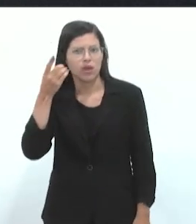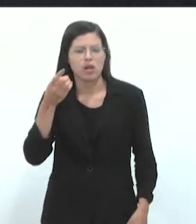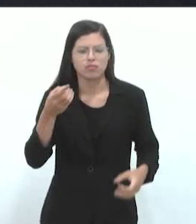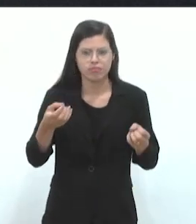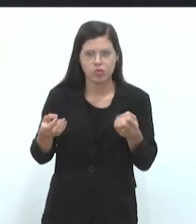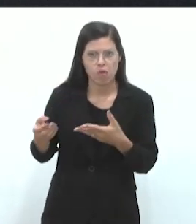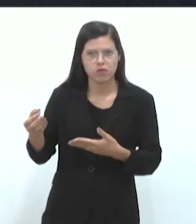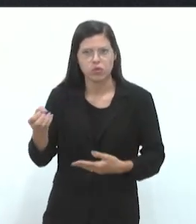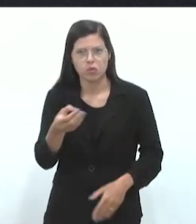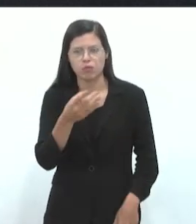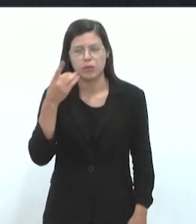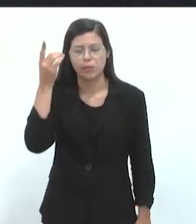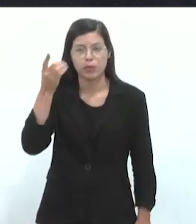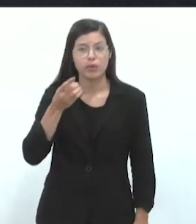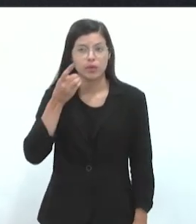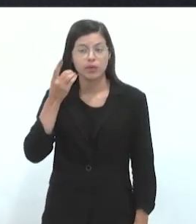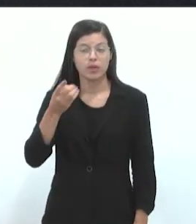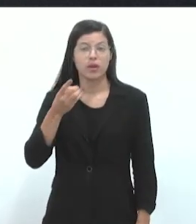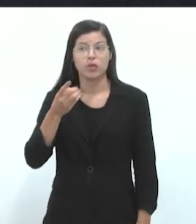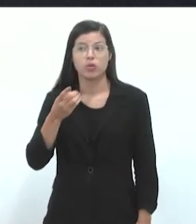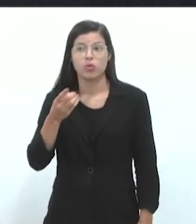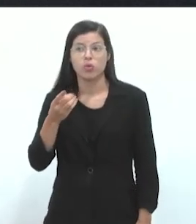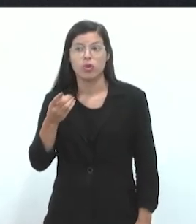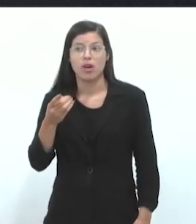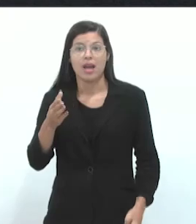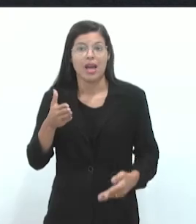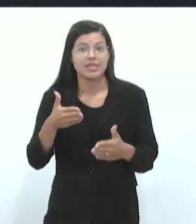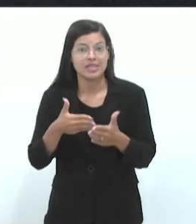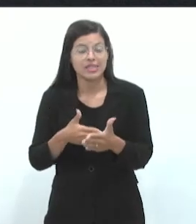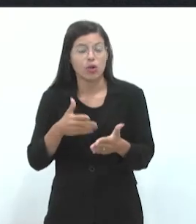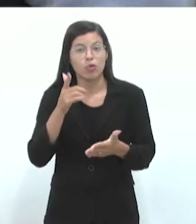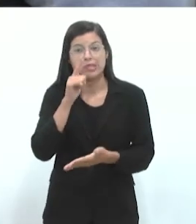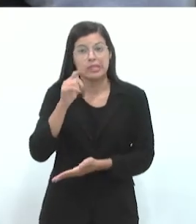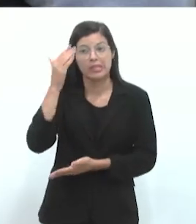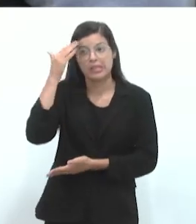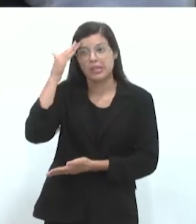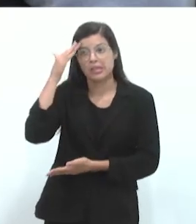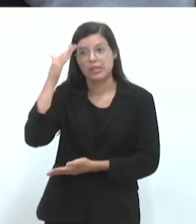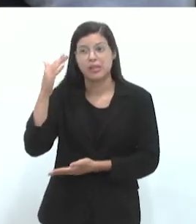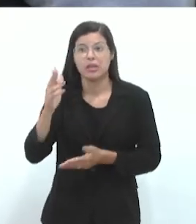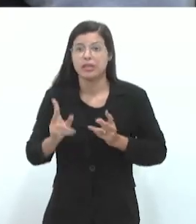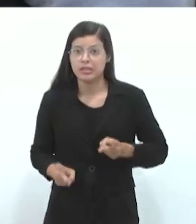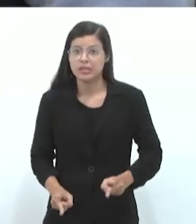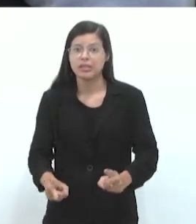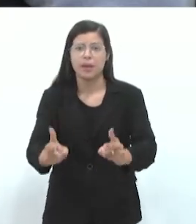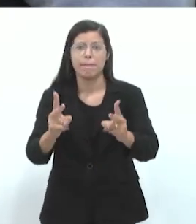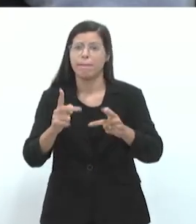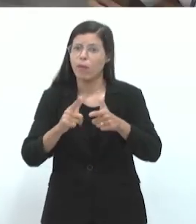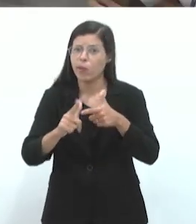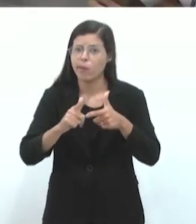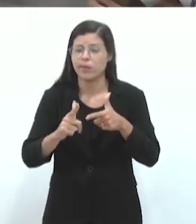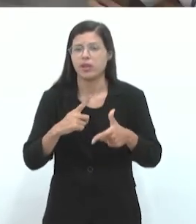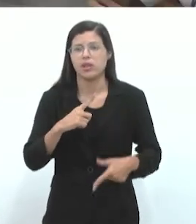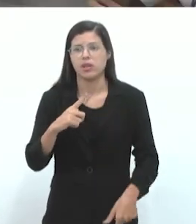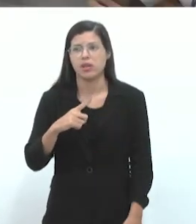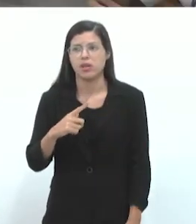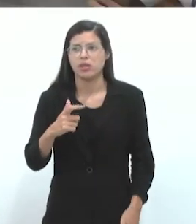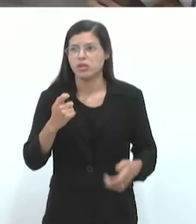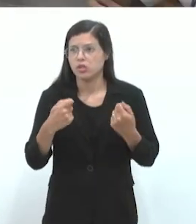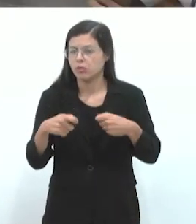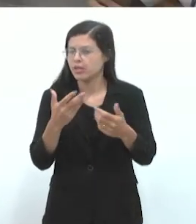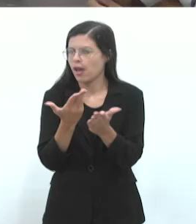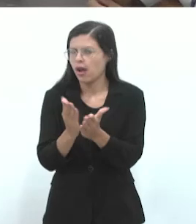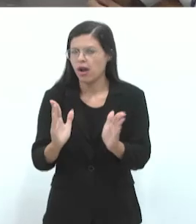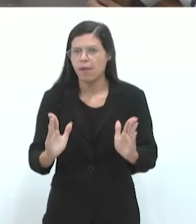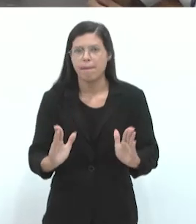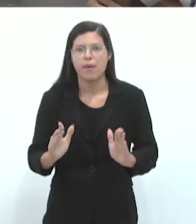deputados que até entender E vai abrir crise vai sempre também. legislativo Então nós executivo. temos que suspender isso e acabar com isso. Eles ficam